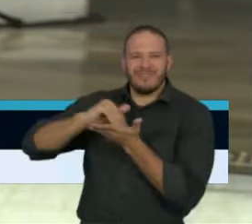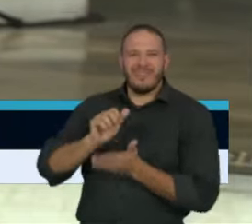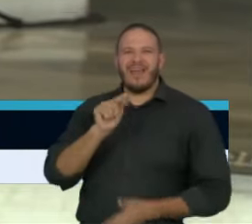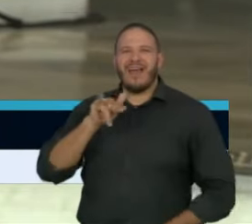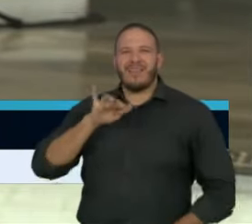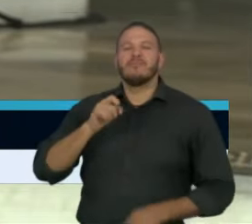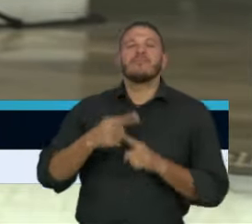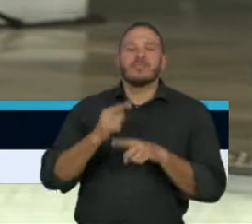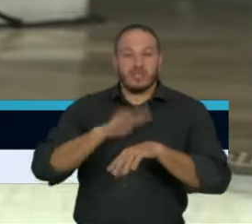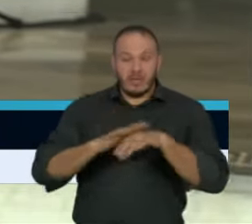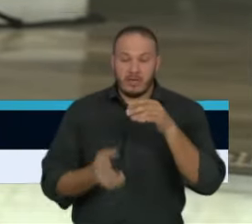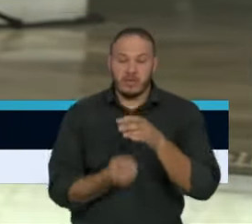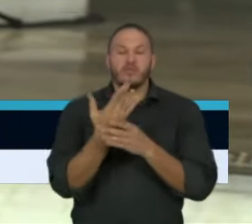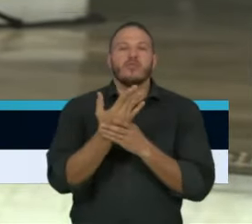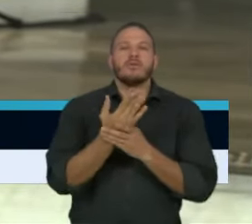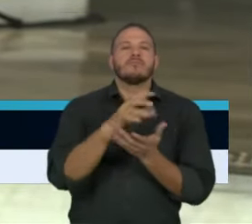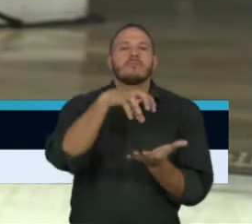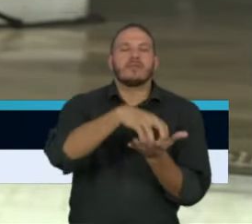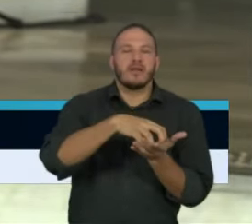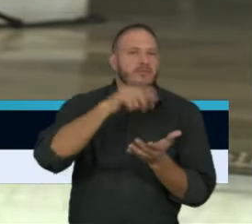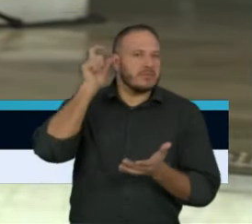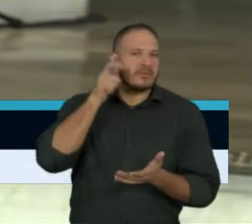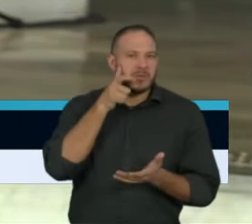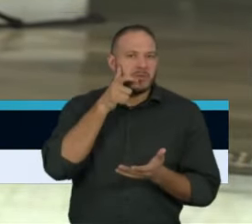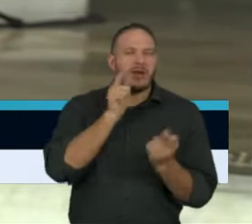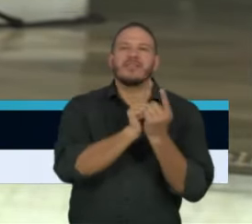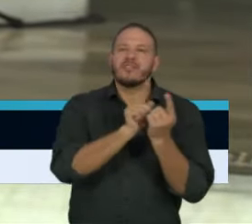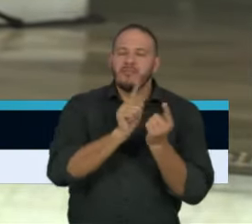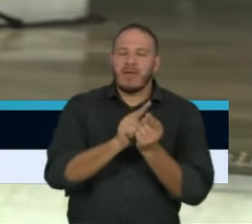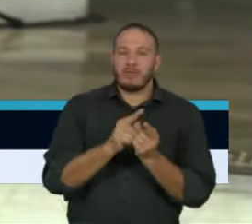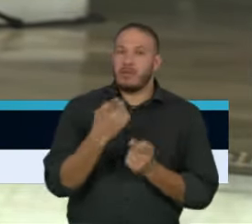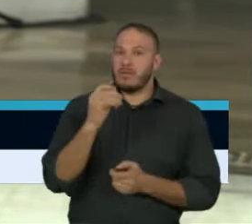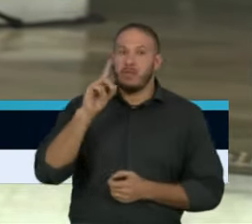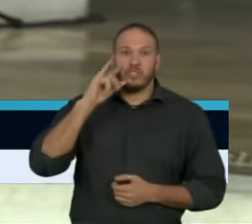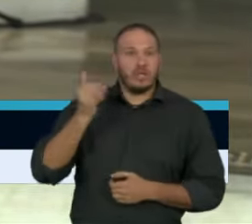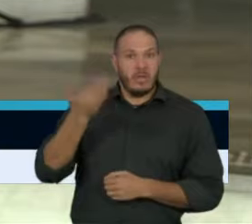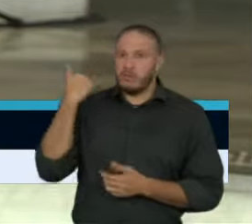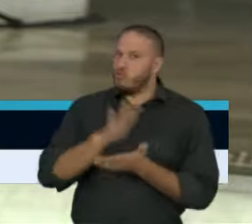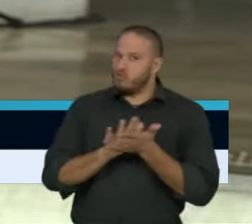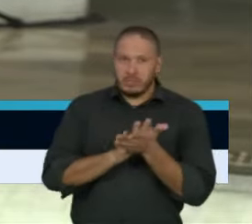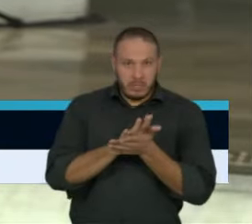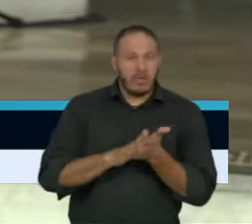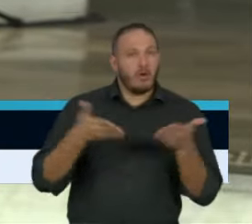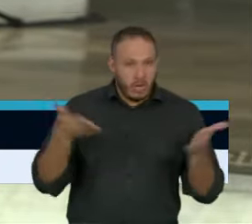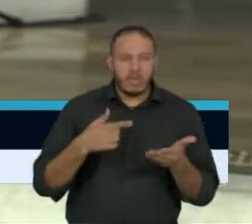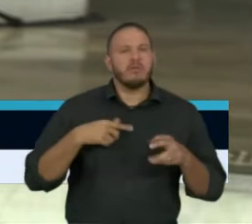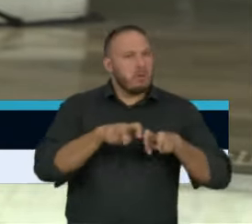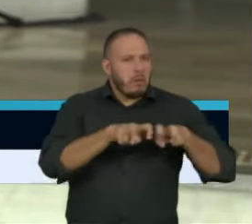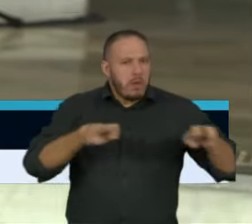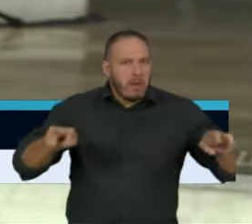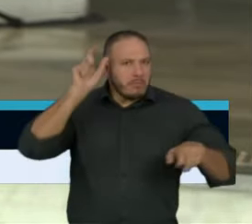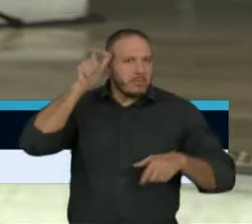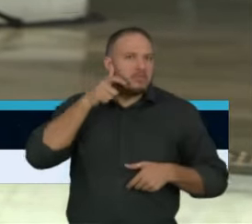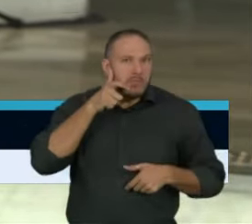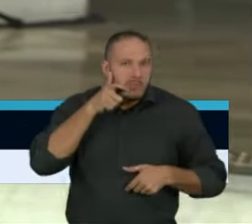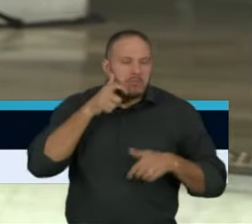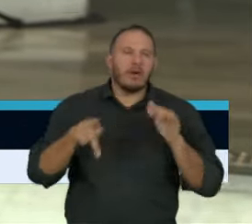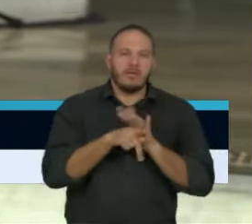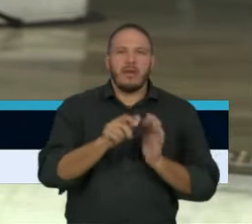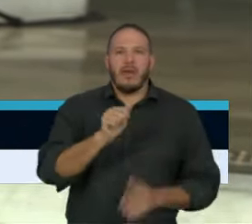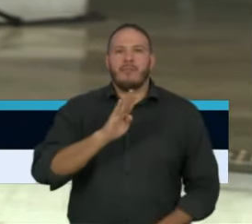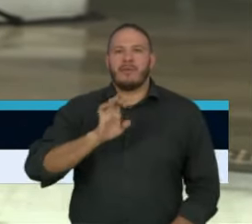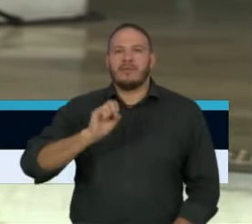de atendimento que não existia há 10 dias atrás, uma central telefônica com a equipe da prefeitura da ADESAMPA, e